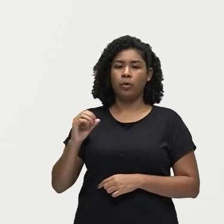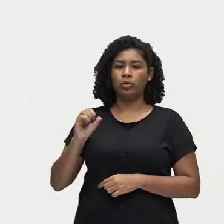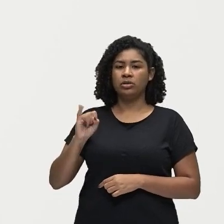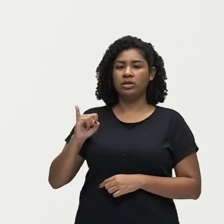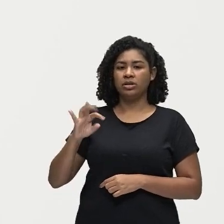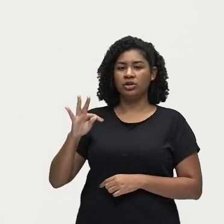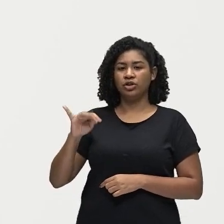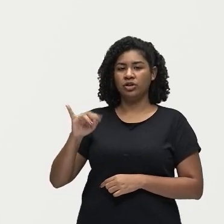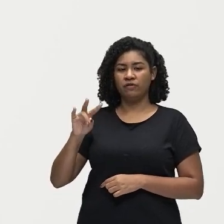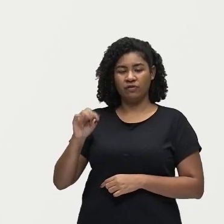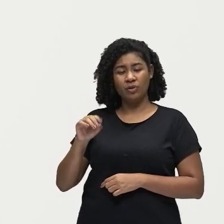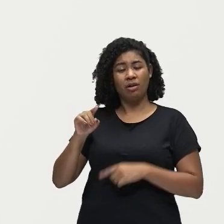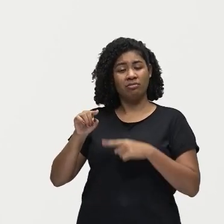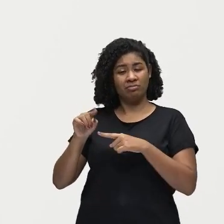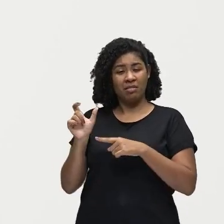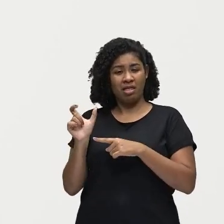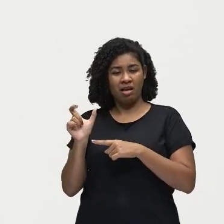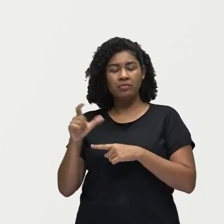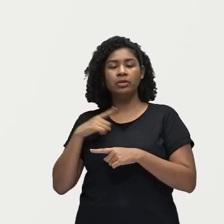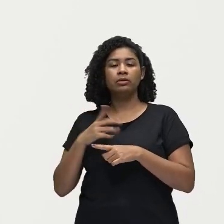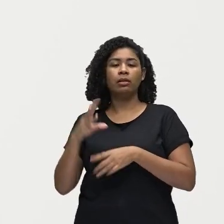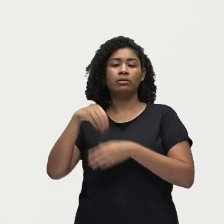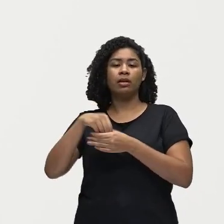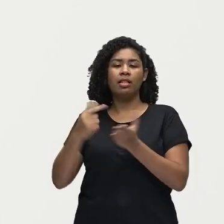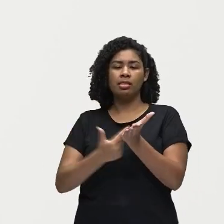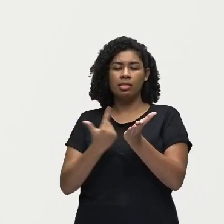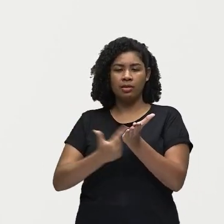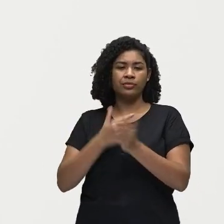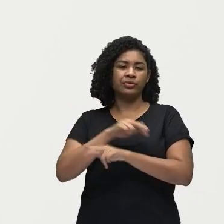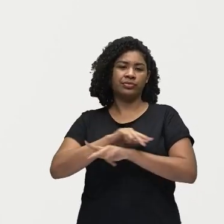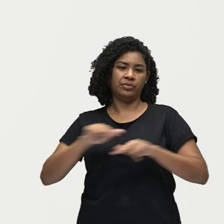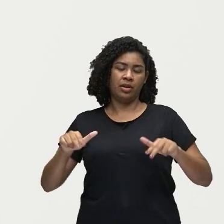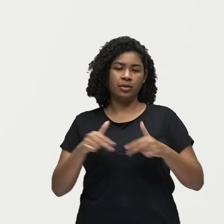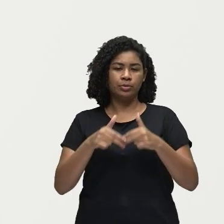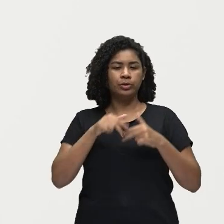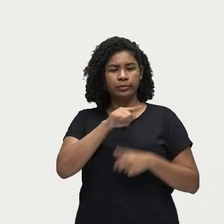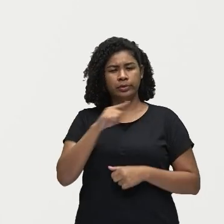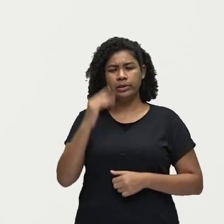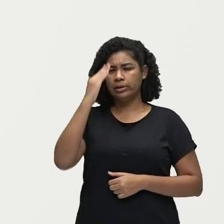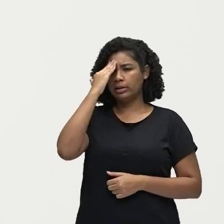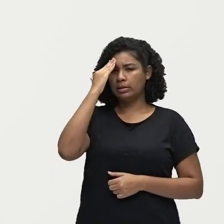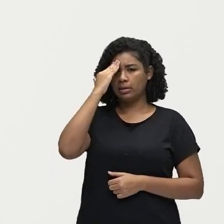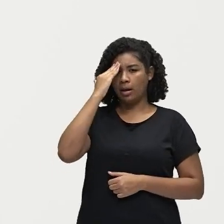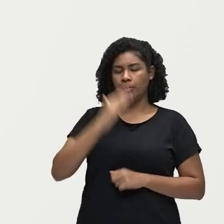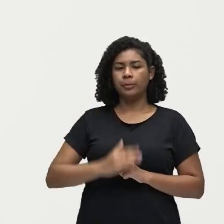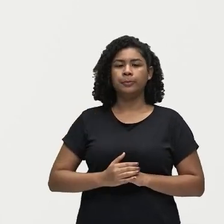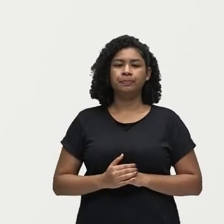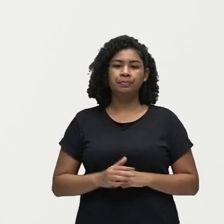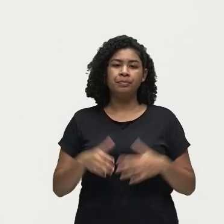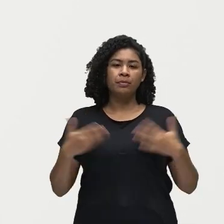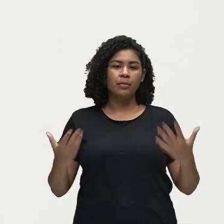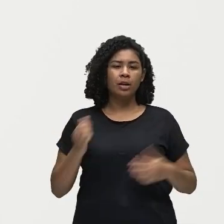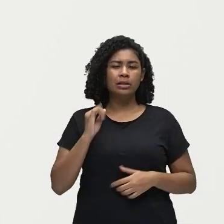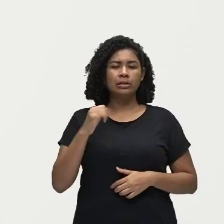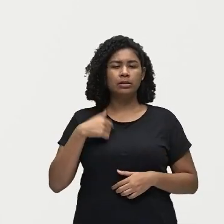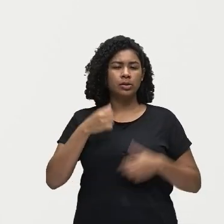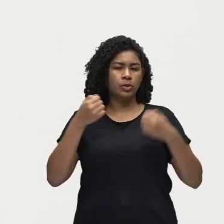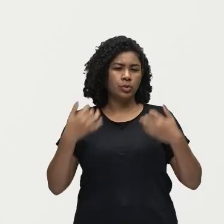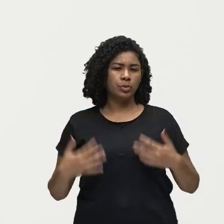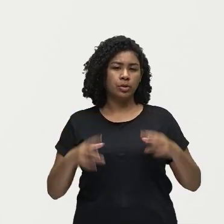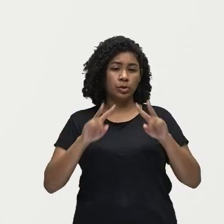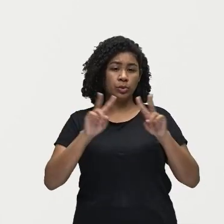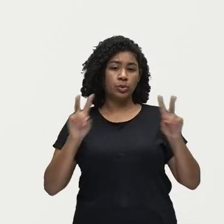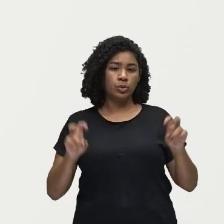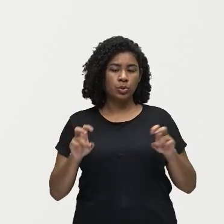de relação positiva, você já sabe que está falando de relações harmônicas. Quando falar de relações